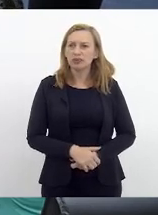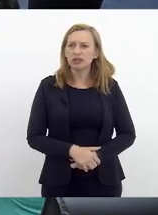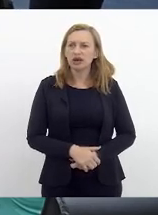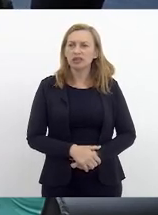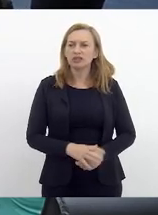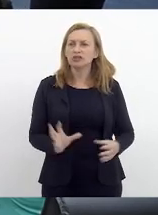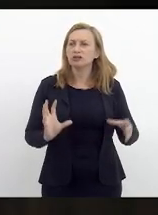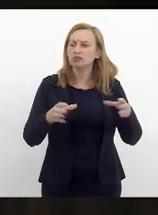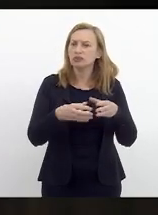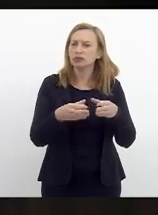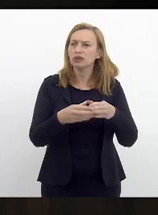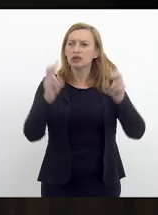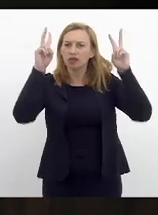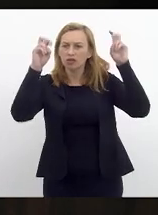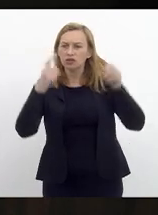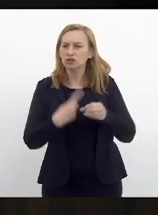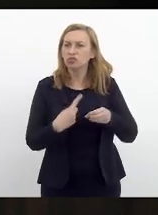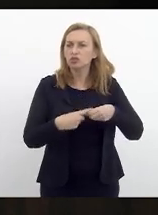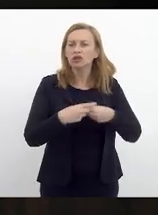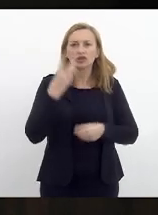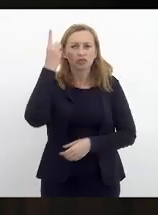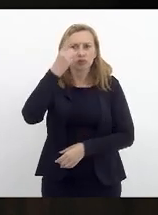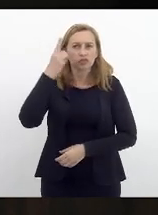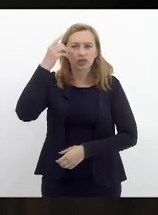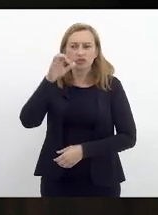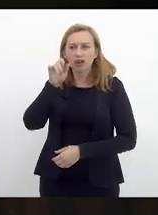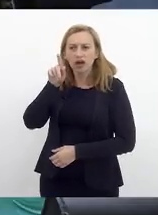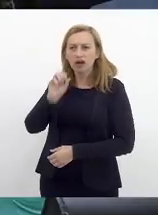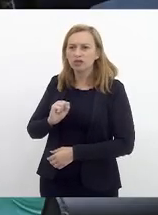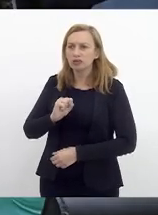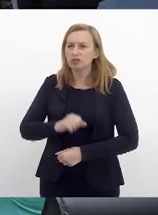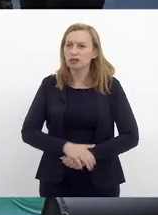Pela Comissão de Assuntos Municipais, deputado Carlos Macedo.